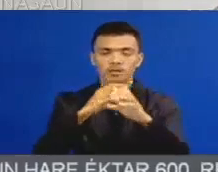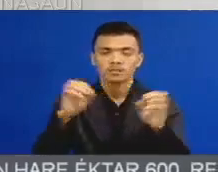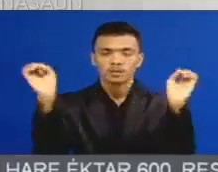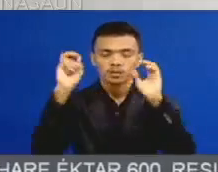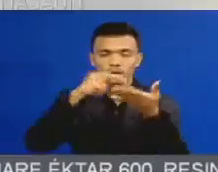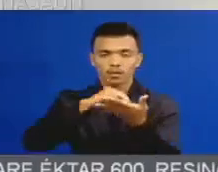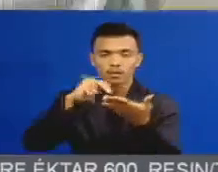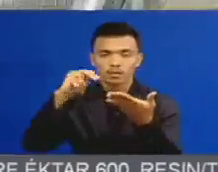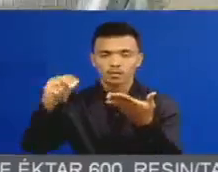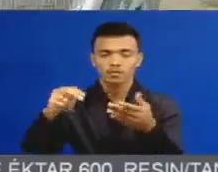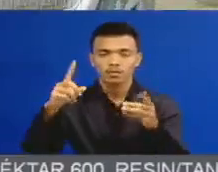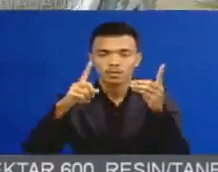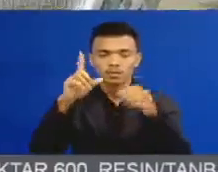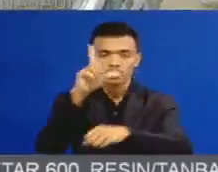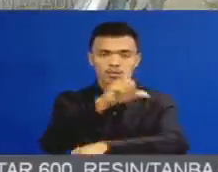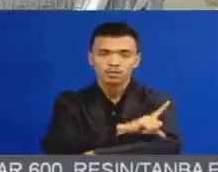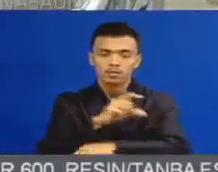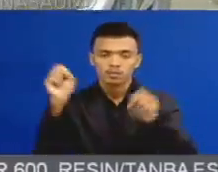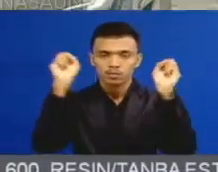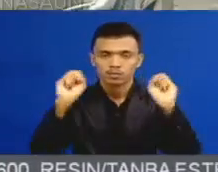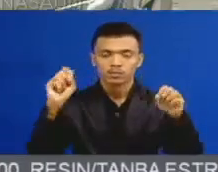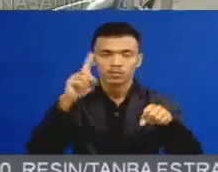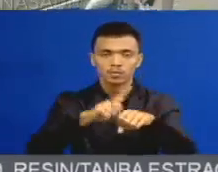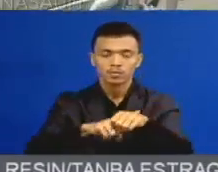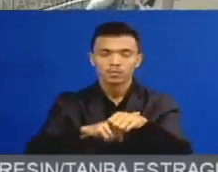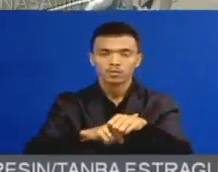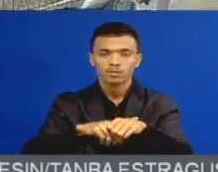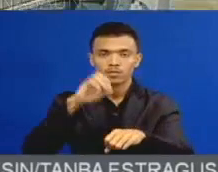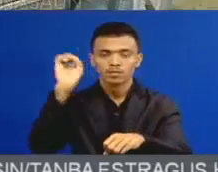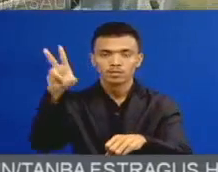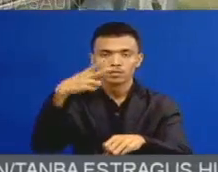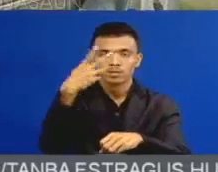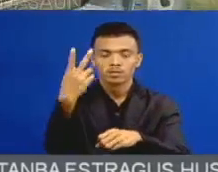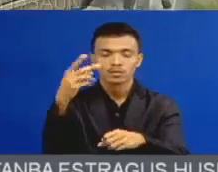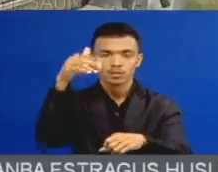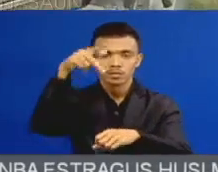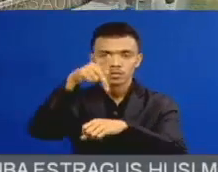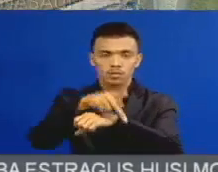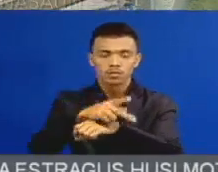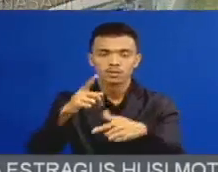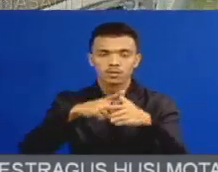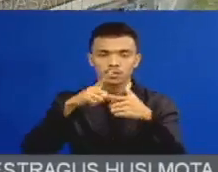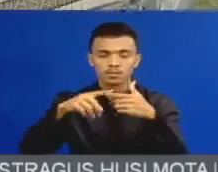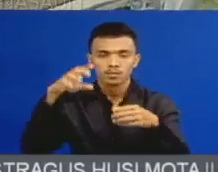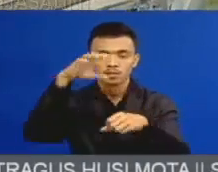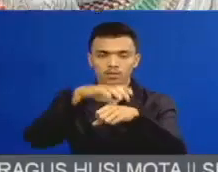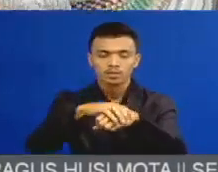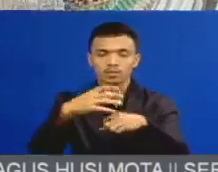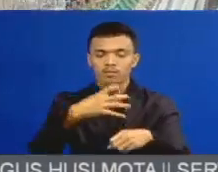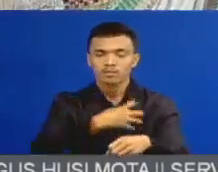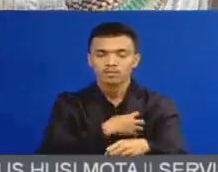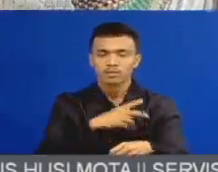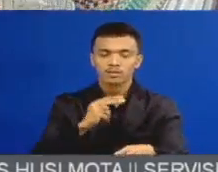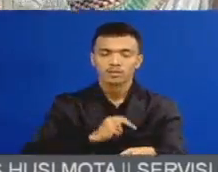chapa matrícula. Iha loron sábado, mais ou menos horas tuku sanulu resing ida kalan. Já foi em captura, polícia esquadra na infeto